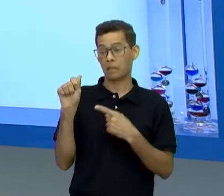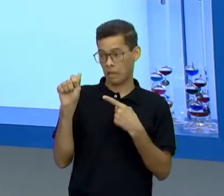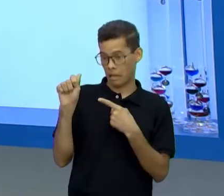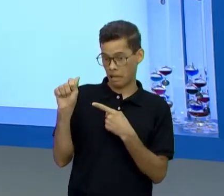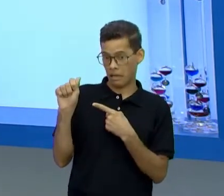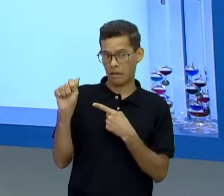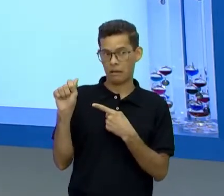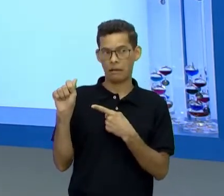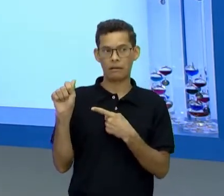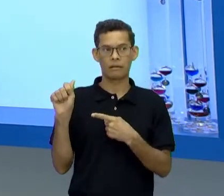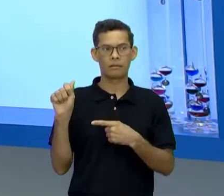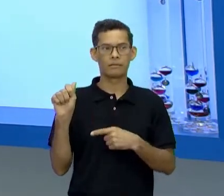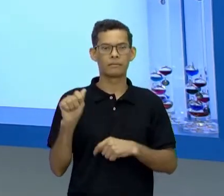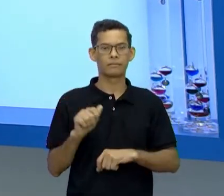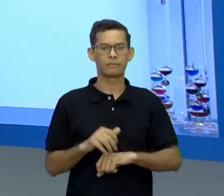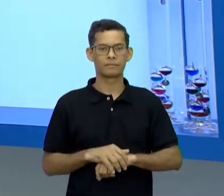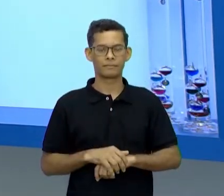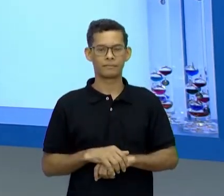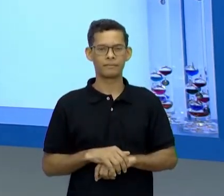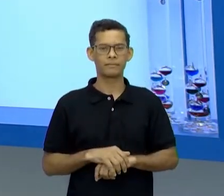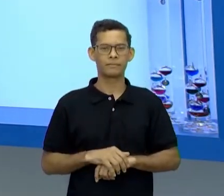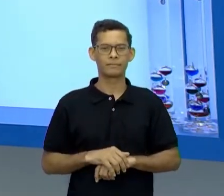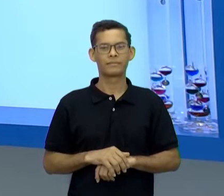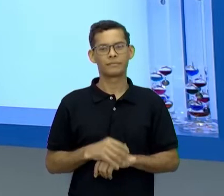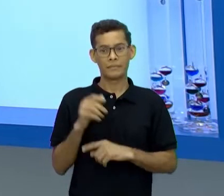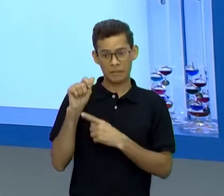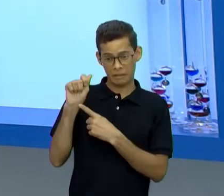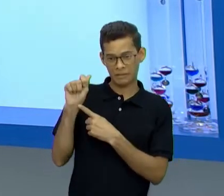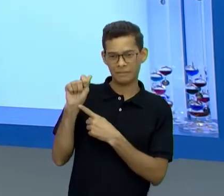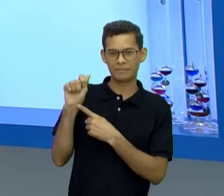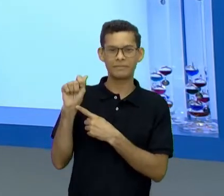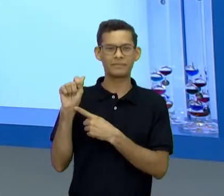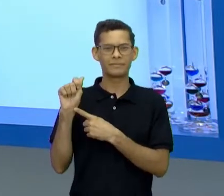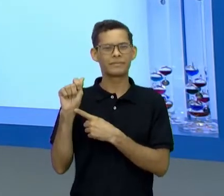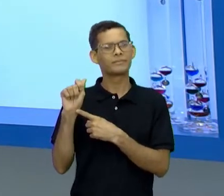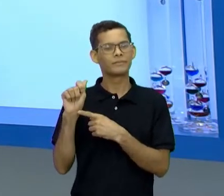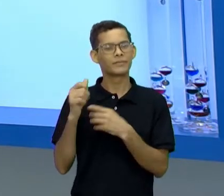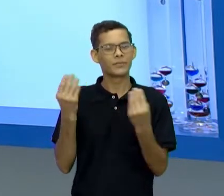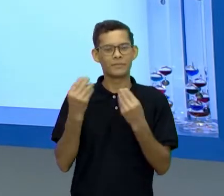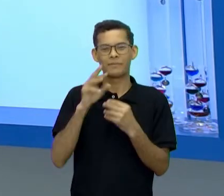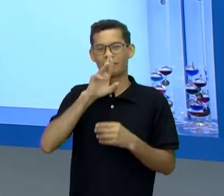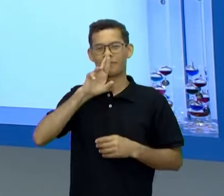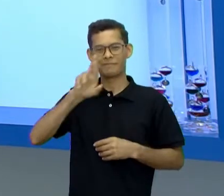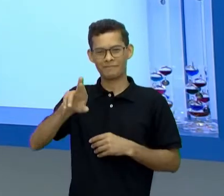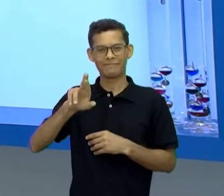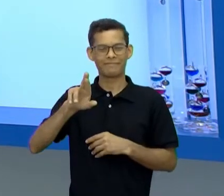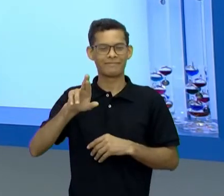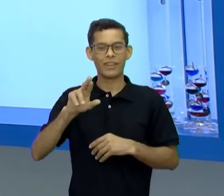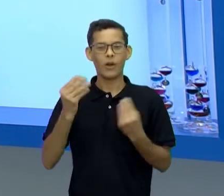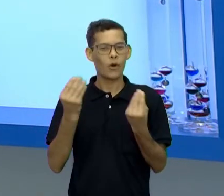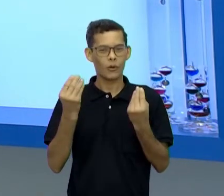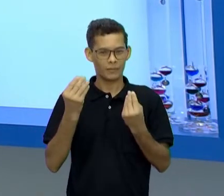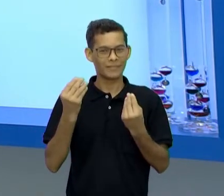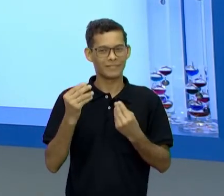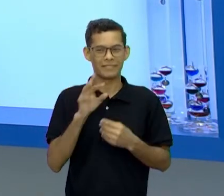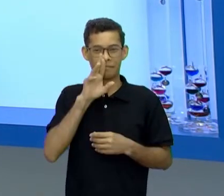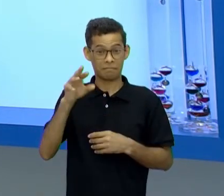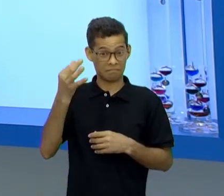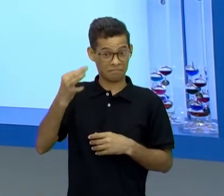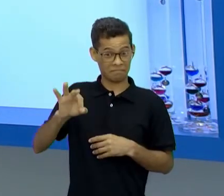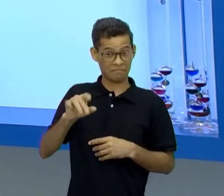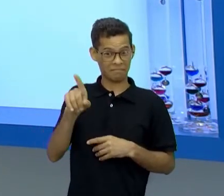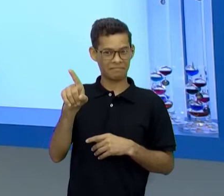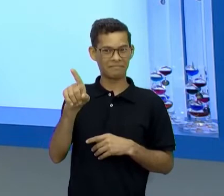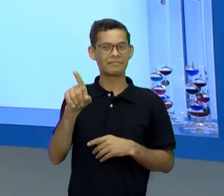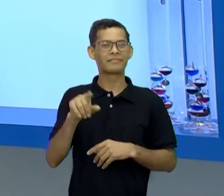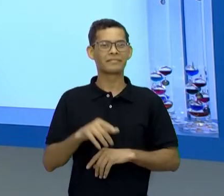Carol também tá analisando, né, Carol? A Carol tá pensando, caramba, o que a Carol colocava? Ela tá analisando ali. Ela colocou a resposta dela também.